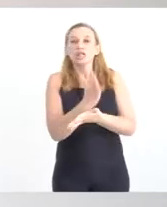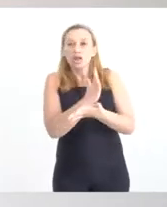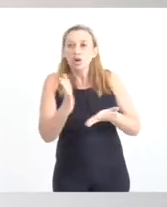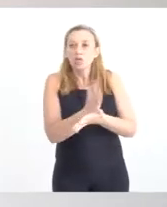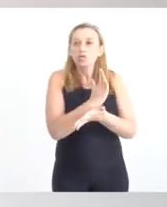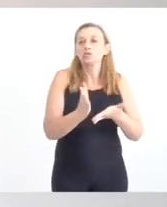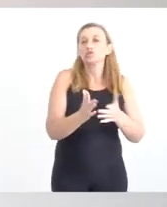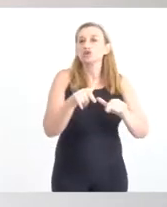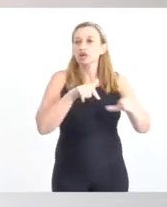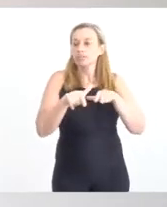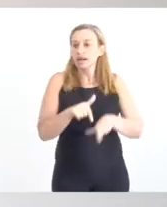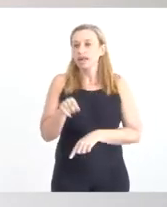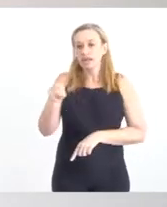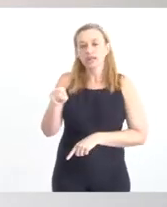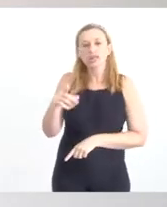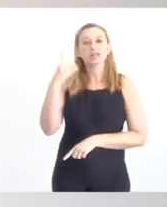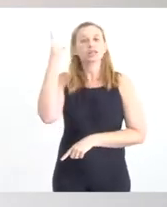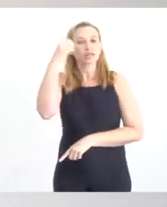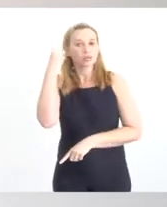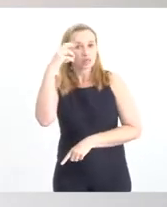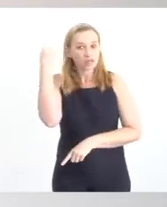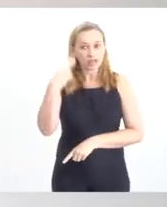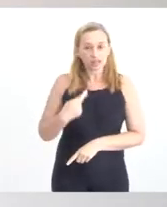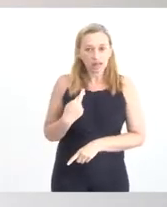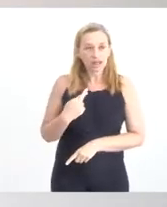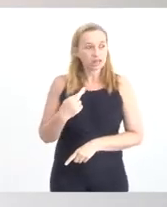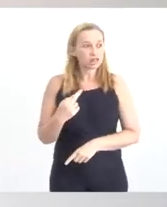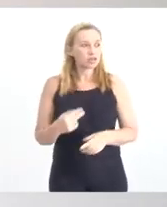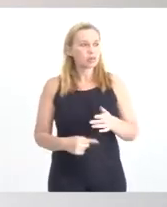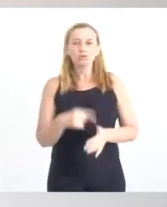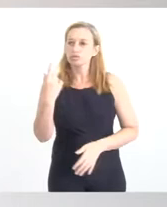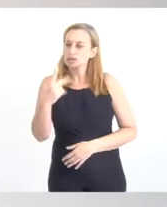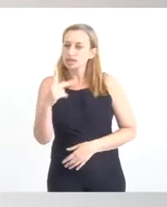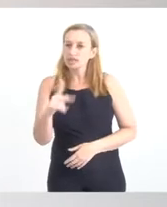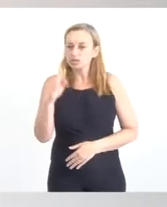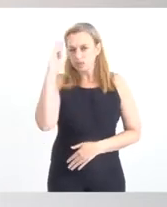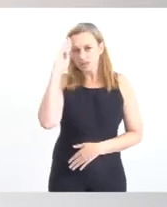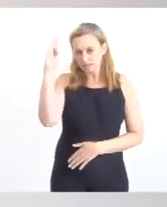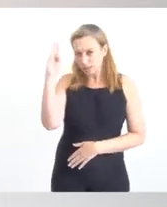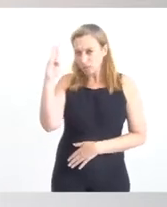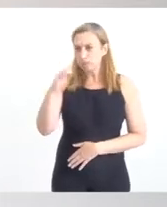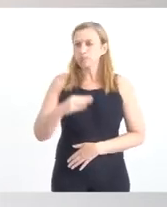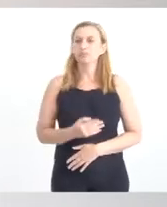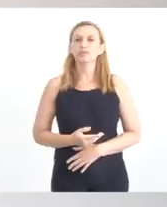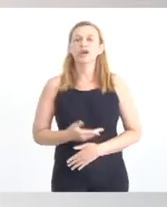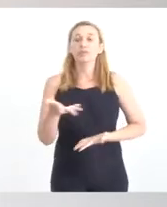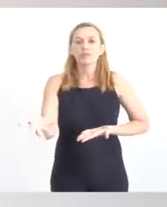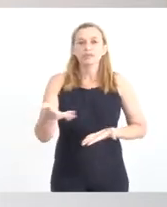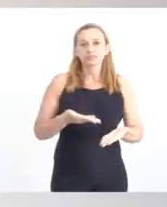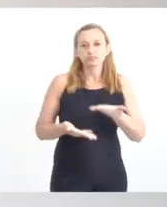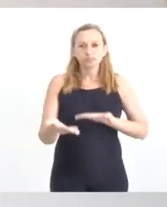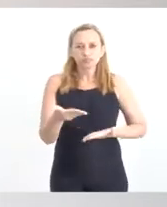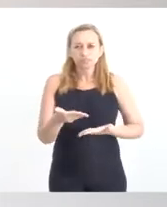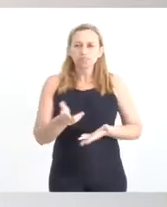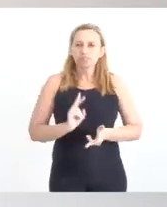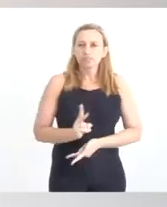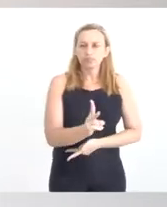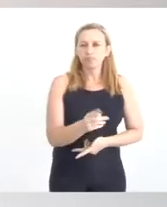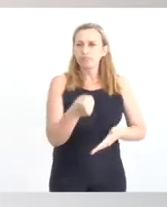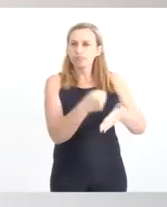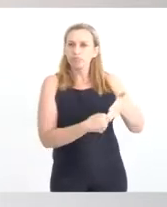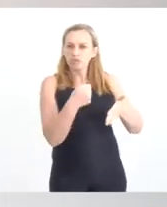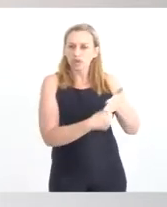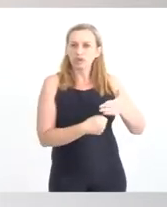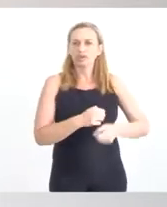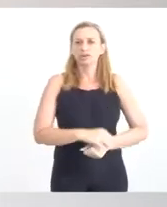alguns mandatos aqui a mandato da deputada Renata Souza é um desses mandatos fundamentais a parceria para continuar